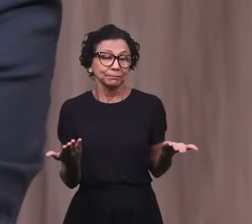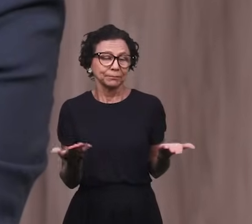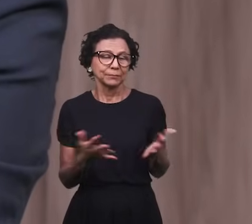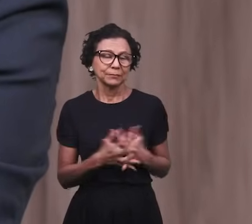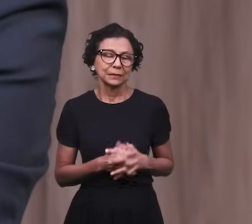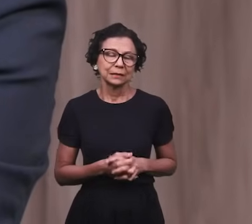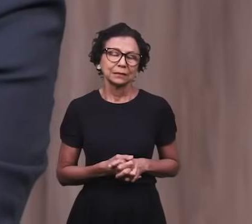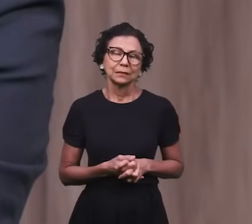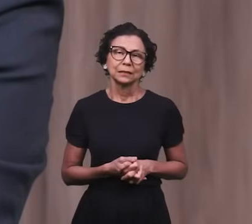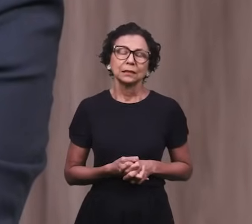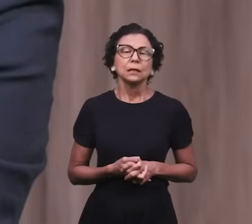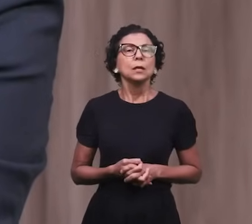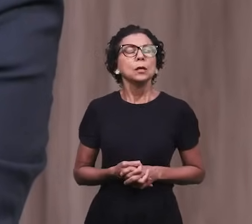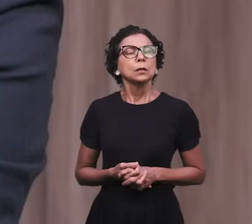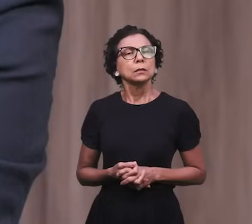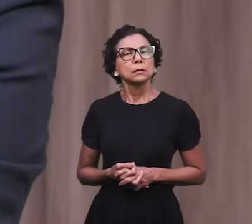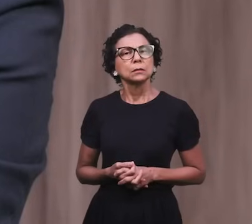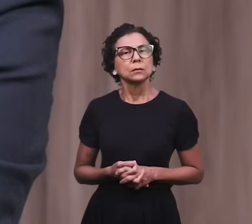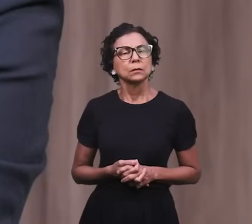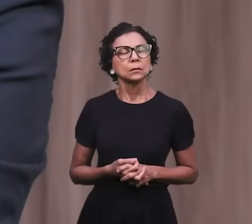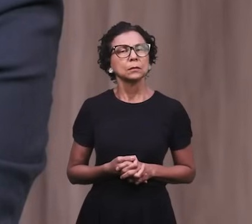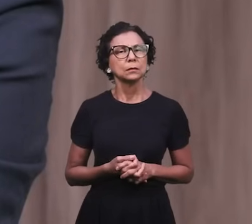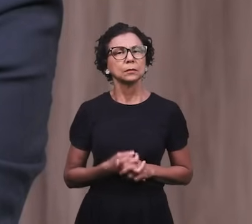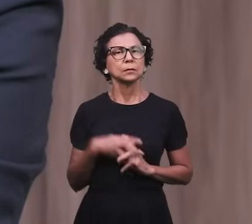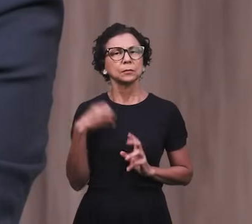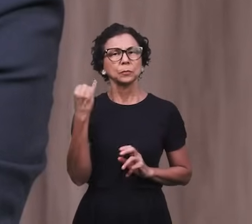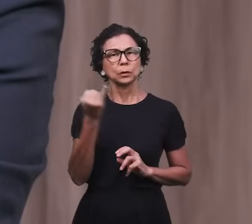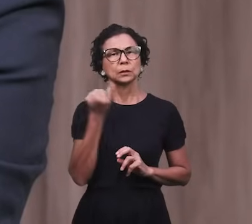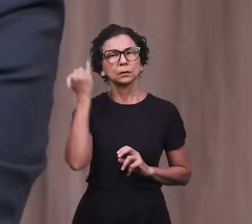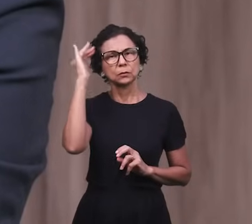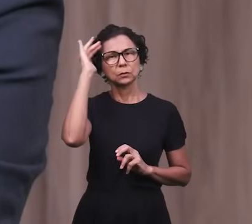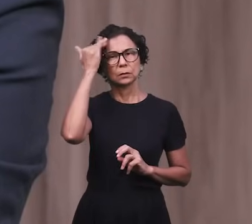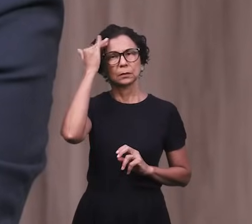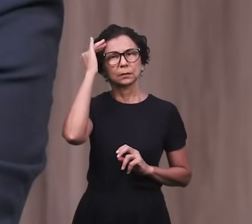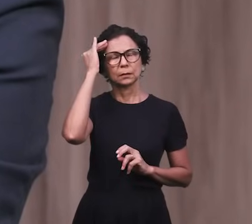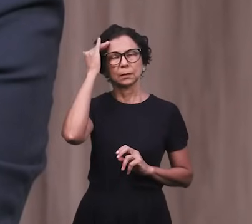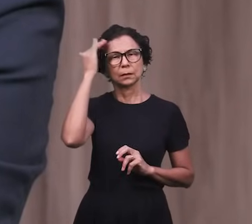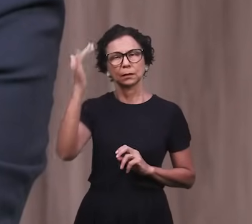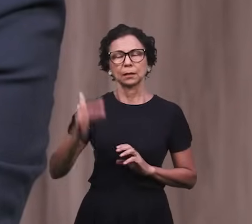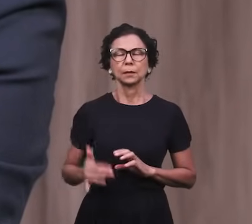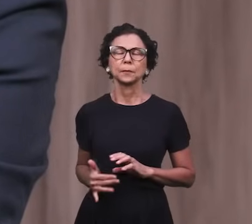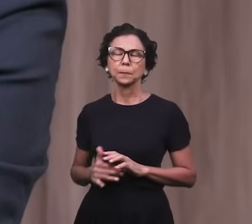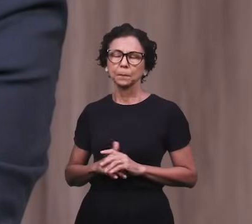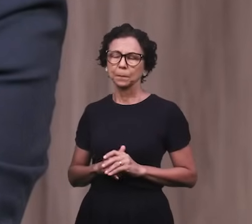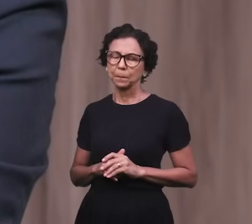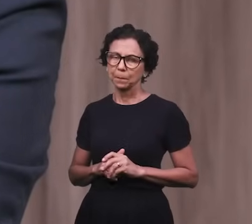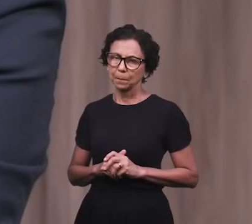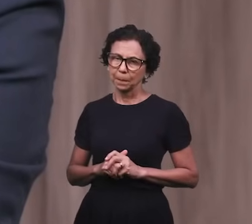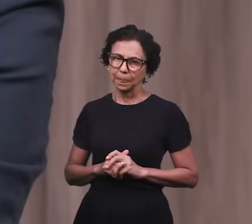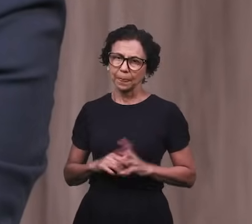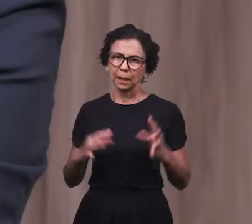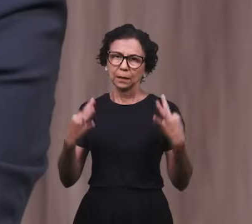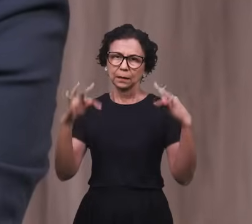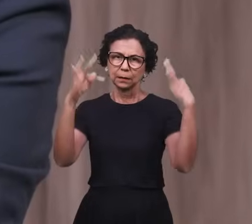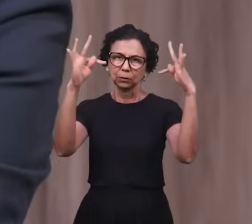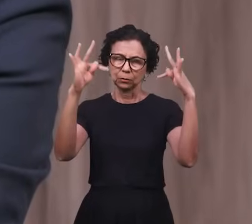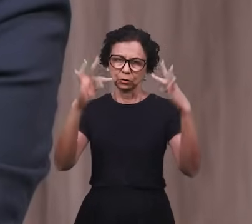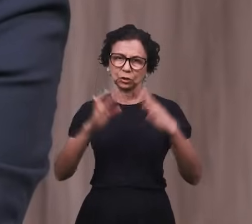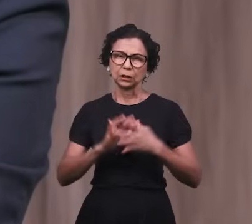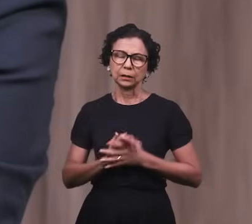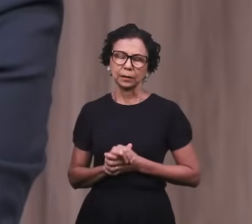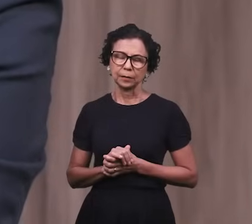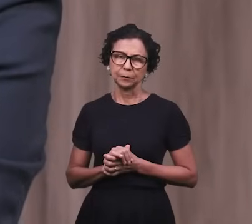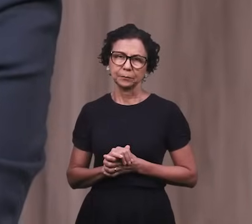dos empregos, enfim. Nós precisamos entender que toda evolução de